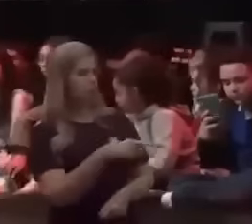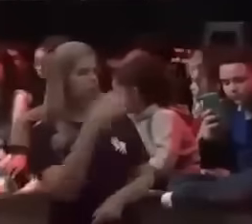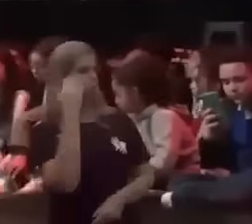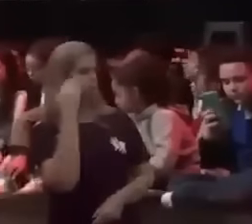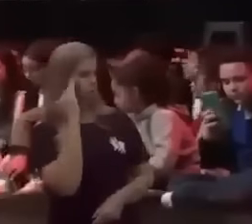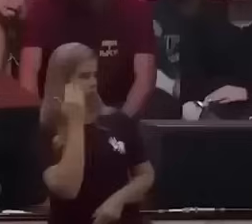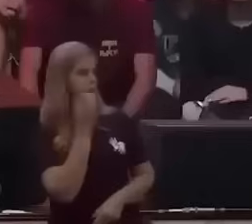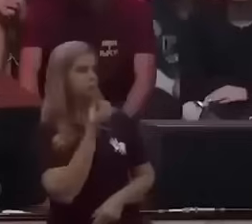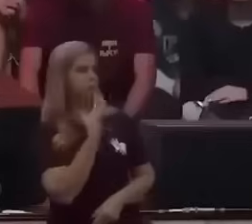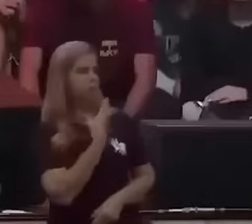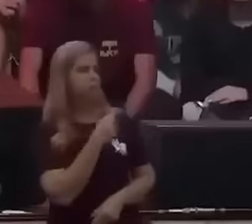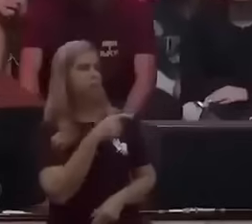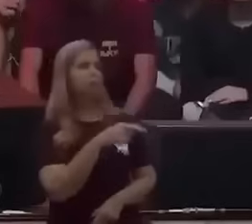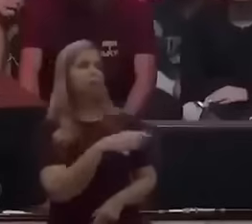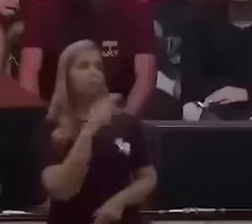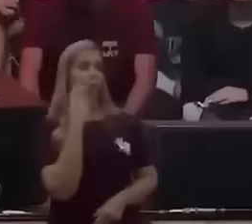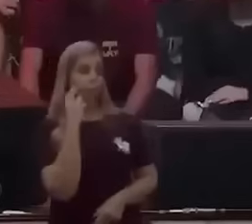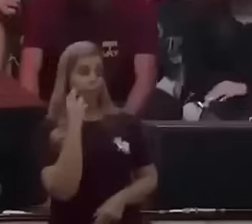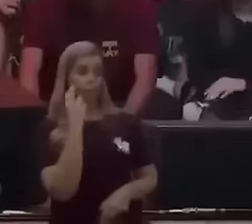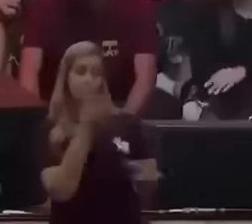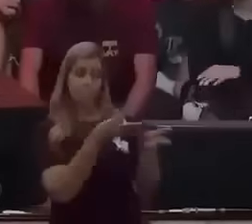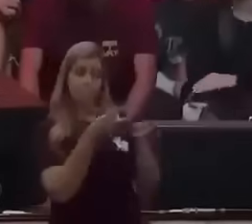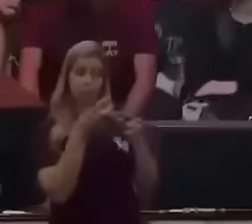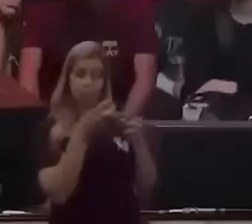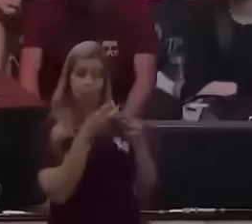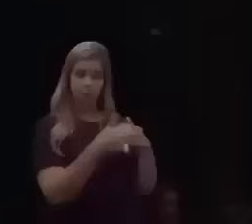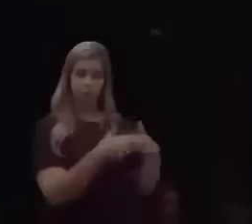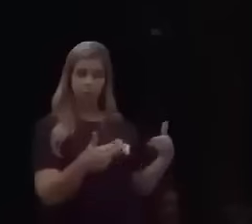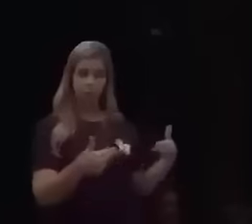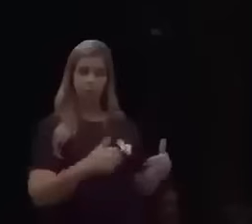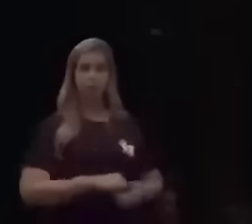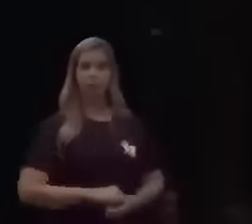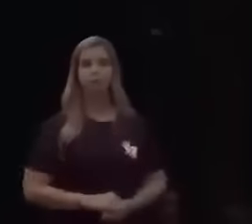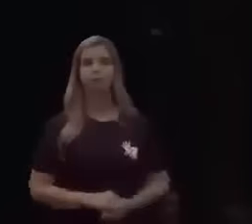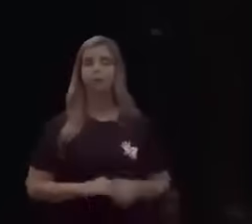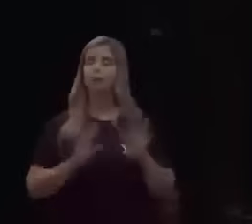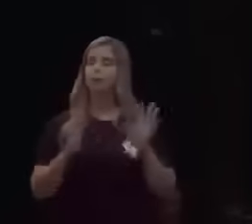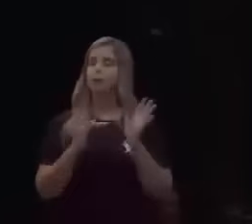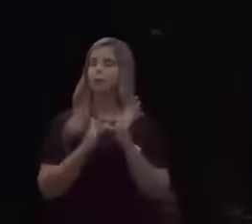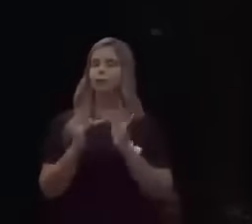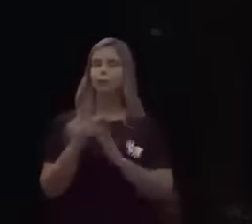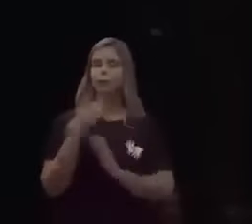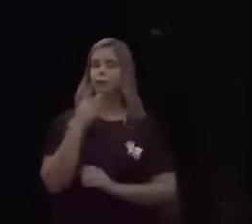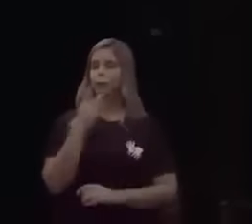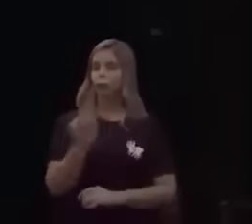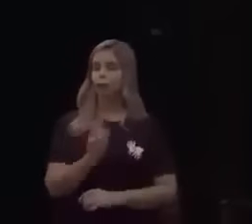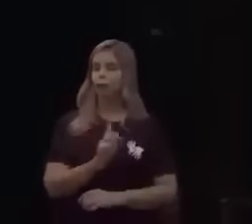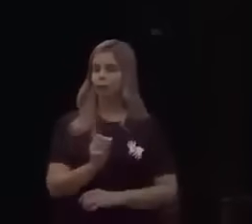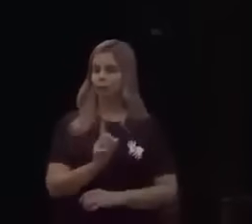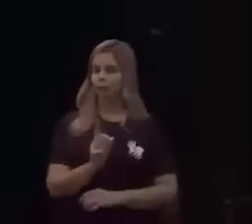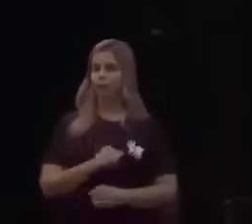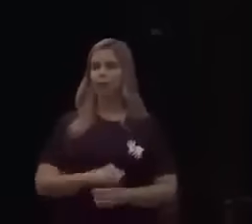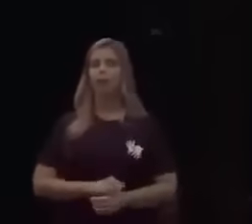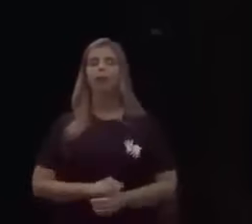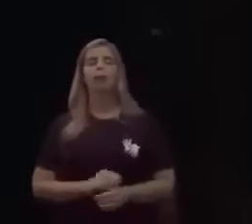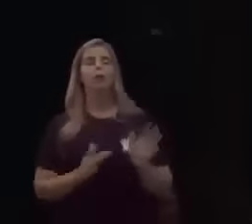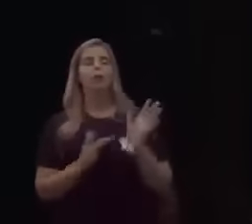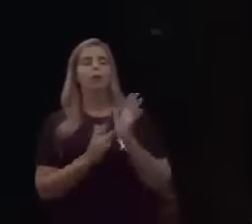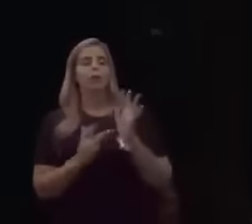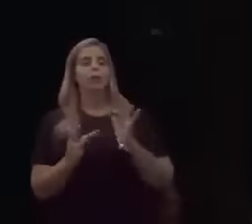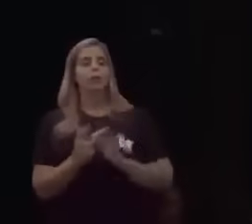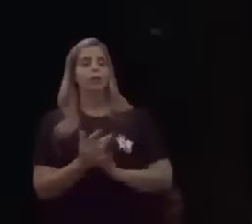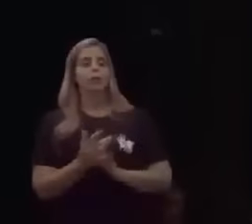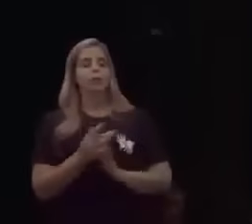discernimento, você é um cara antenado. Mas não foi o que Jesus disse, não. Jesus disse assim: bem-aventurado